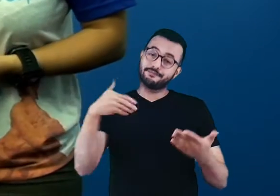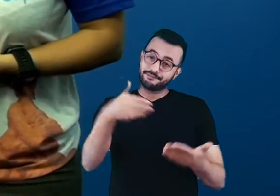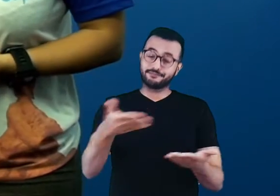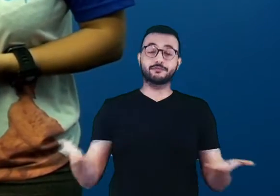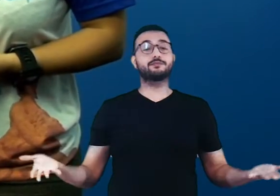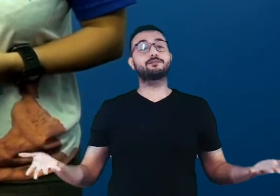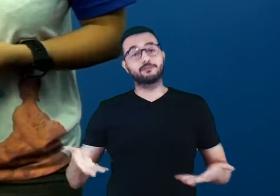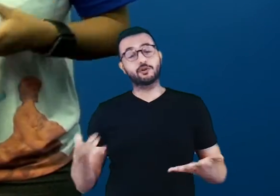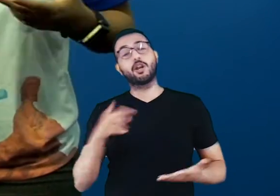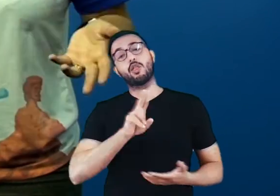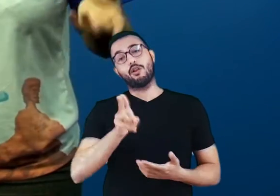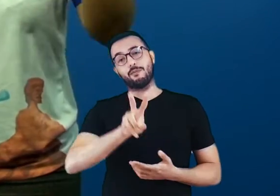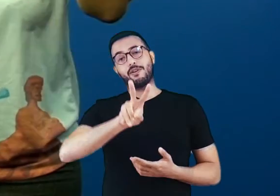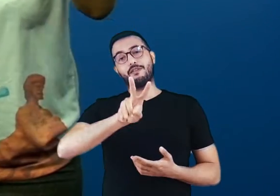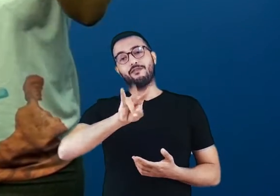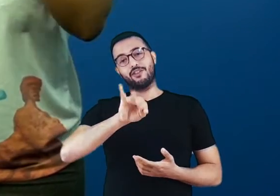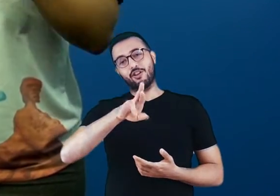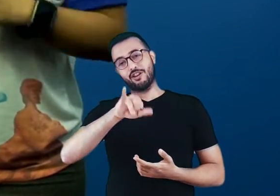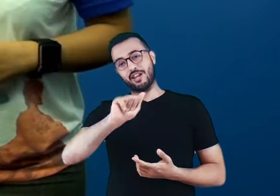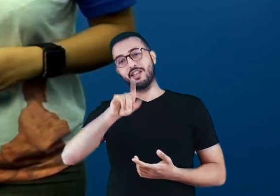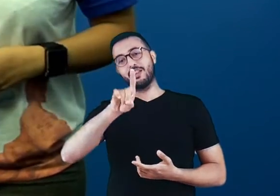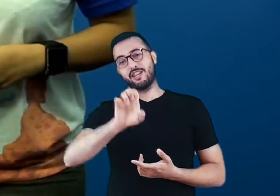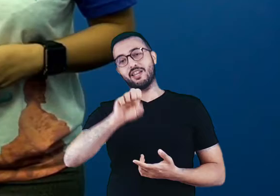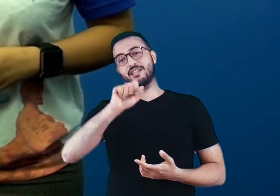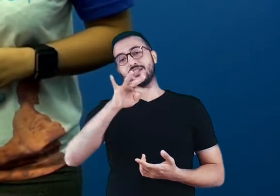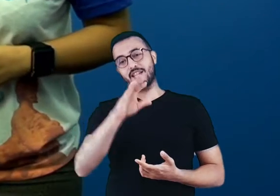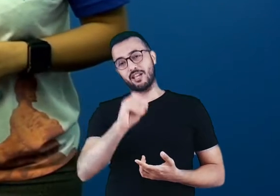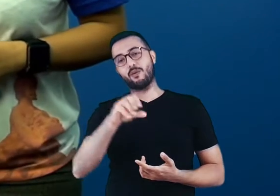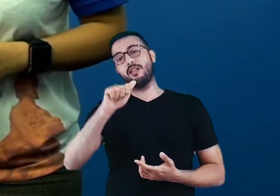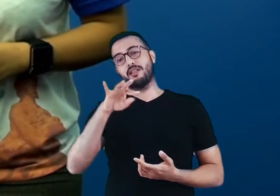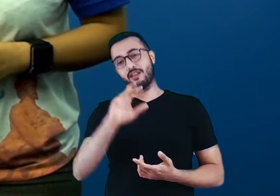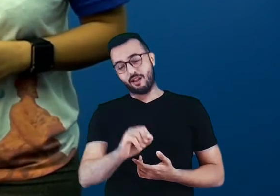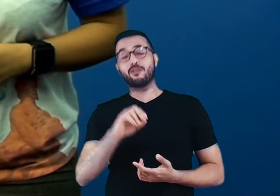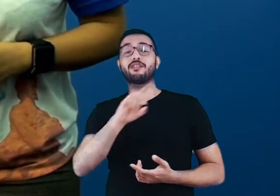hoje, Vitória de Santo Antão, no dia 31 de dezembro de